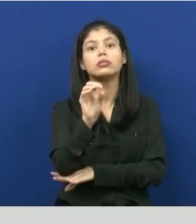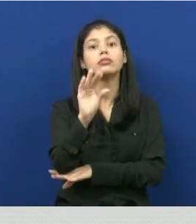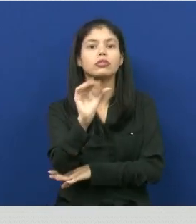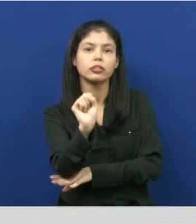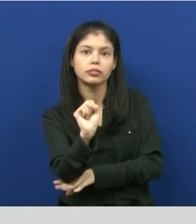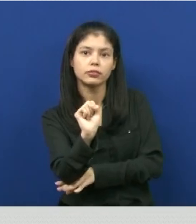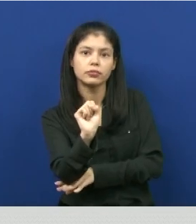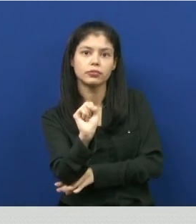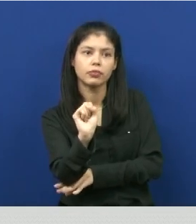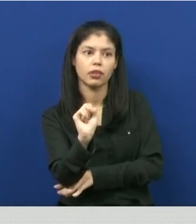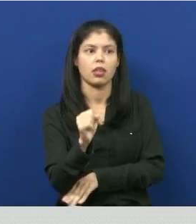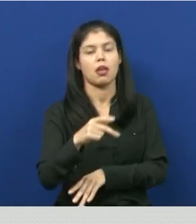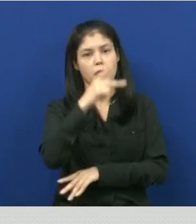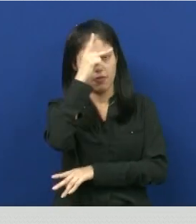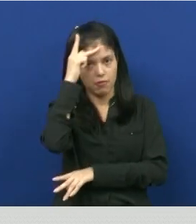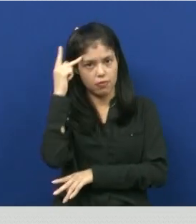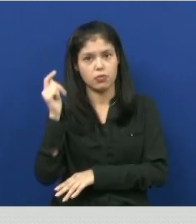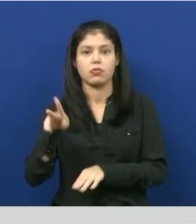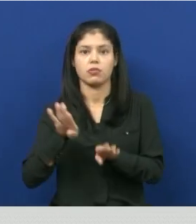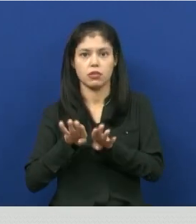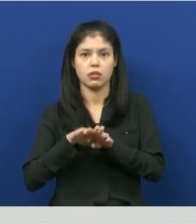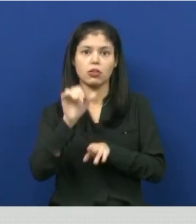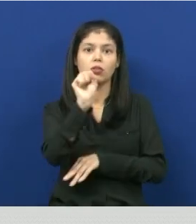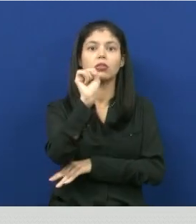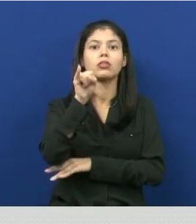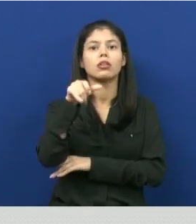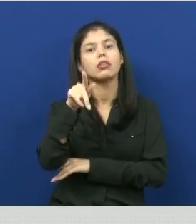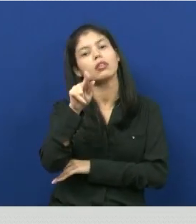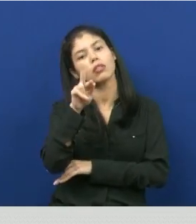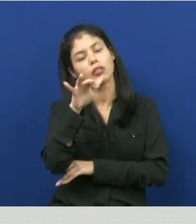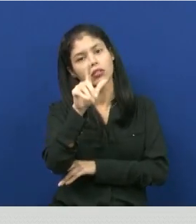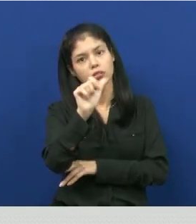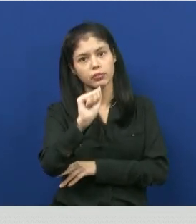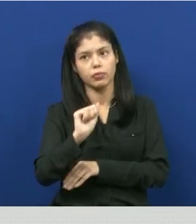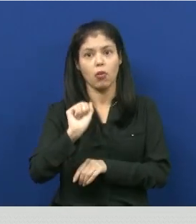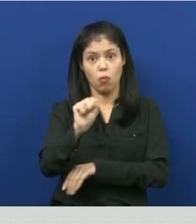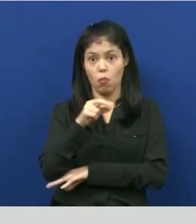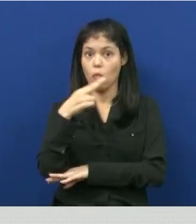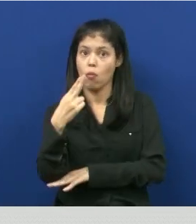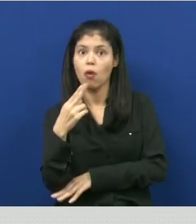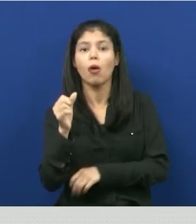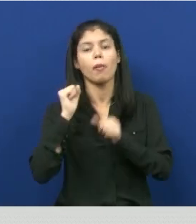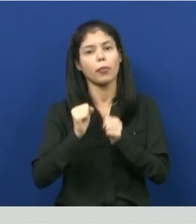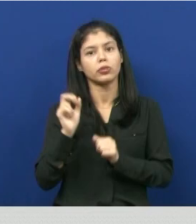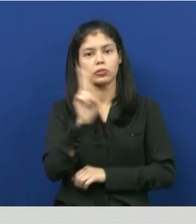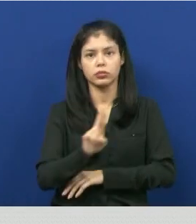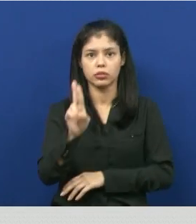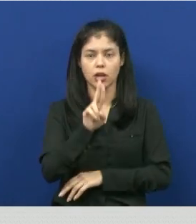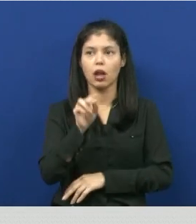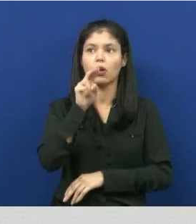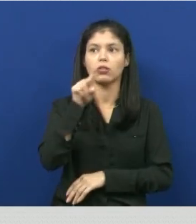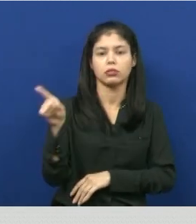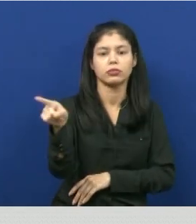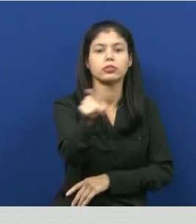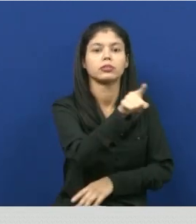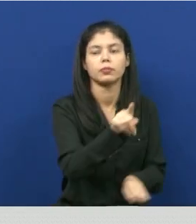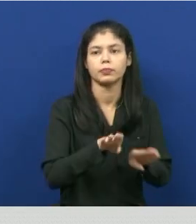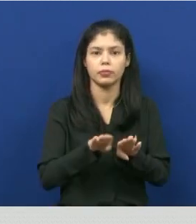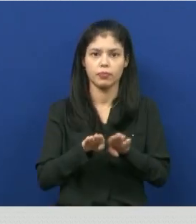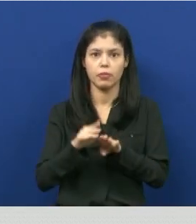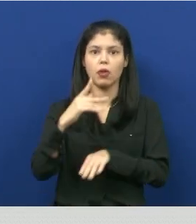vos para referir-me a pessoas no singular. Ou posso utilizar os tedes para me referir ao